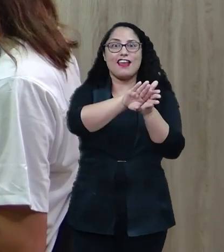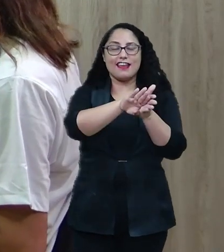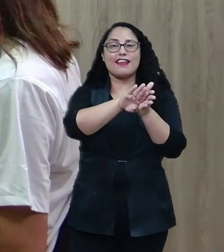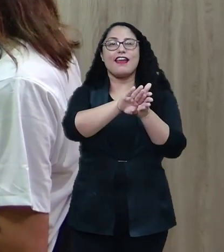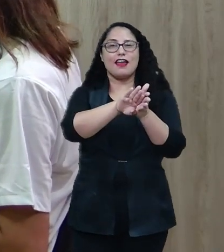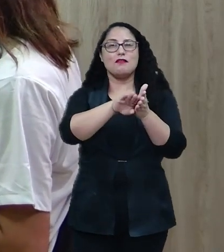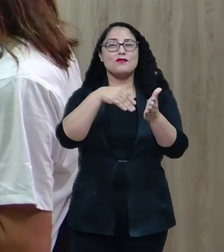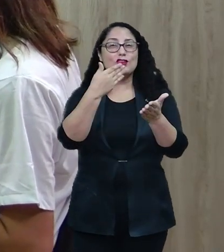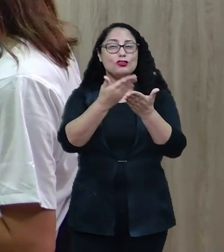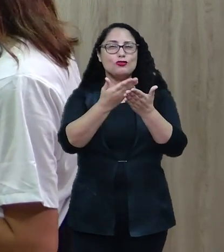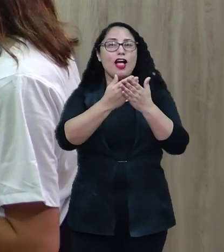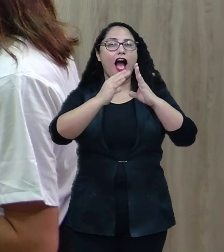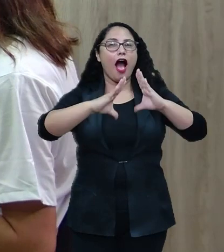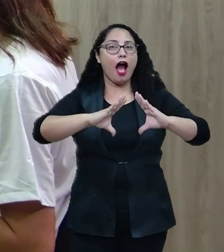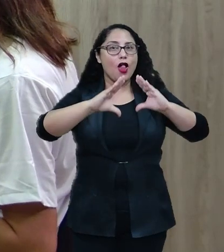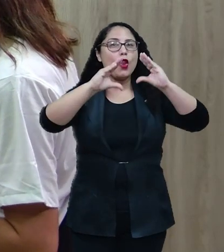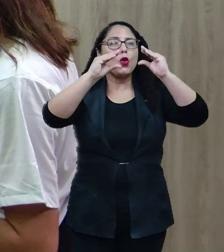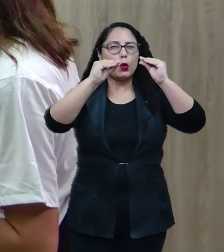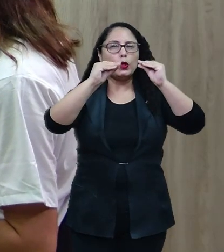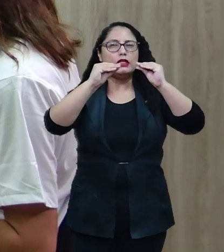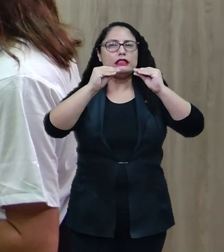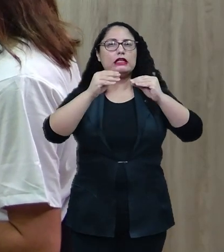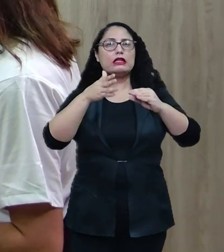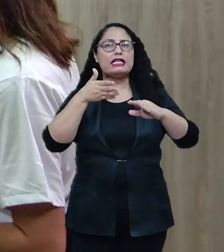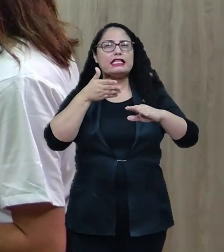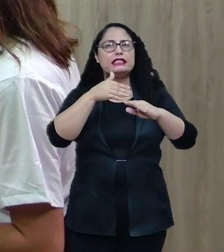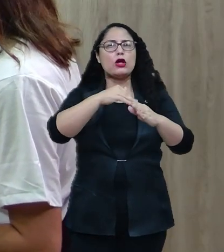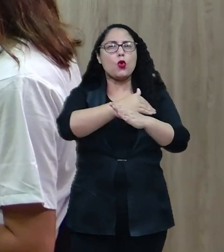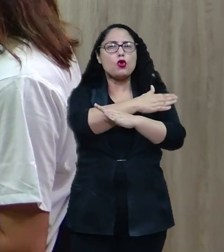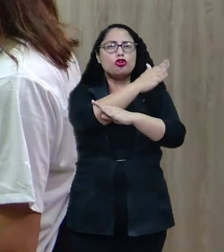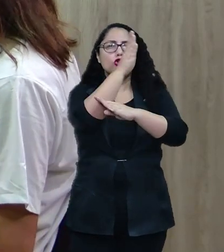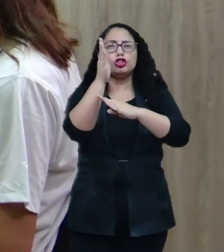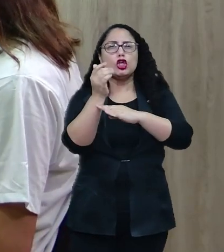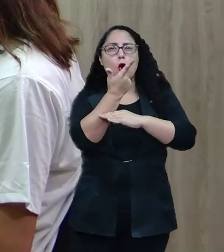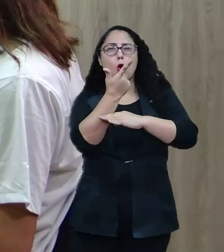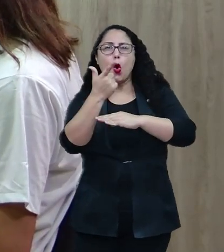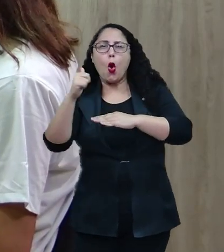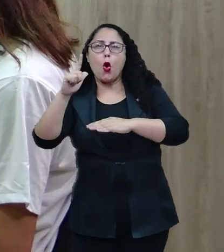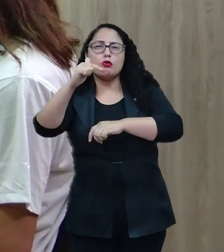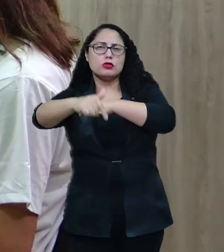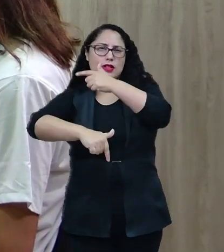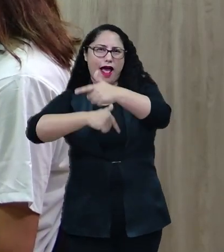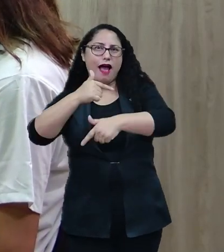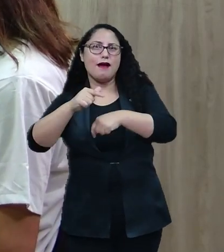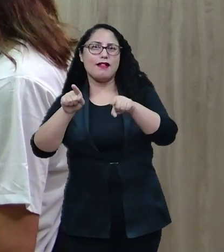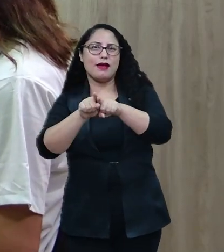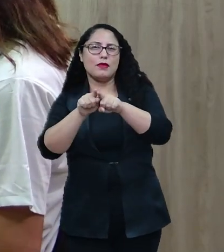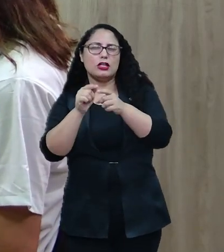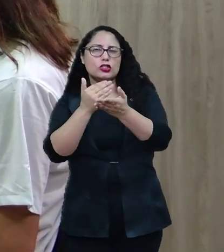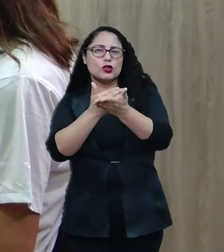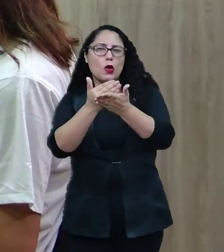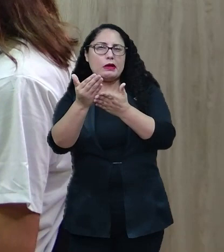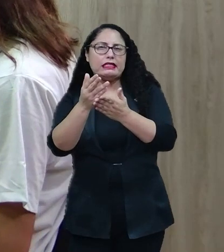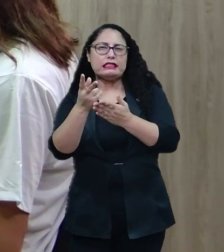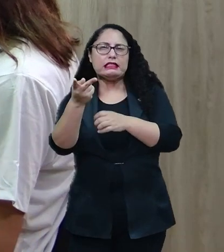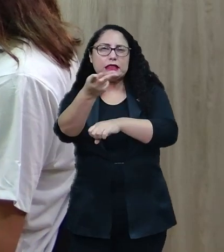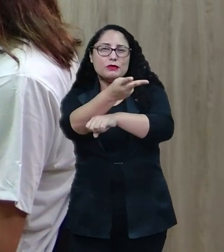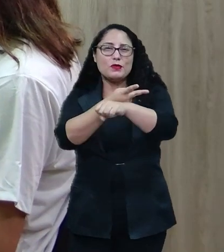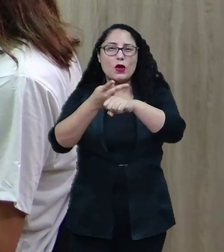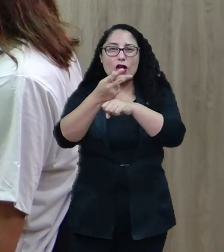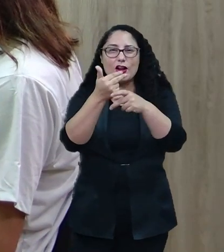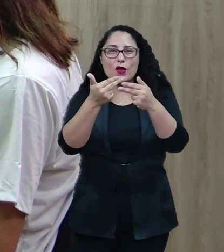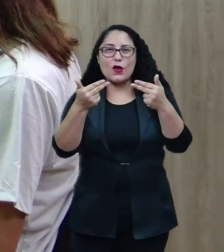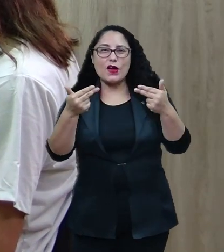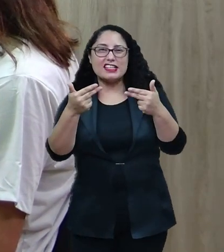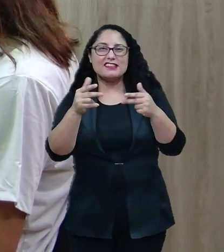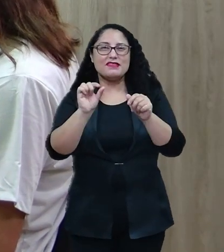por estudar de noite, eu quis ocupar o dia com outras tarefas. Então, desde o início, eu tô sempre procurando coisa para